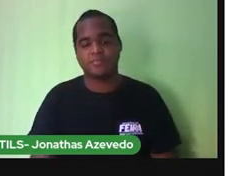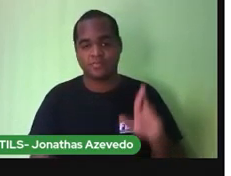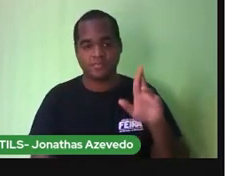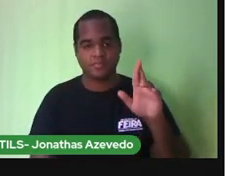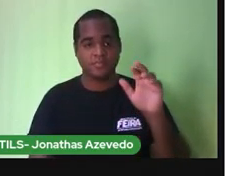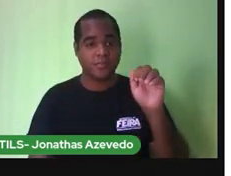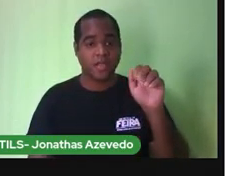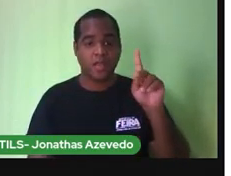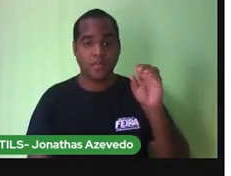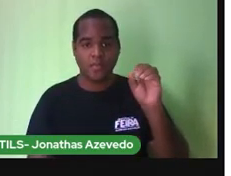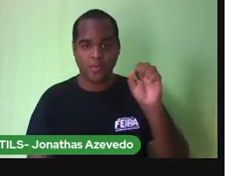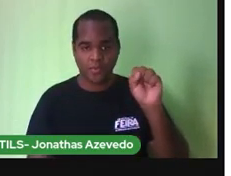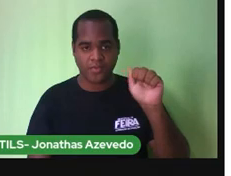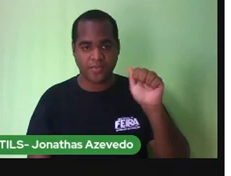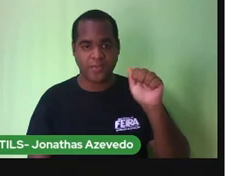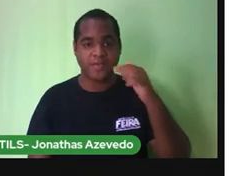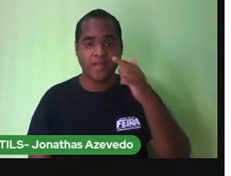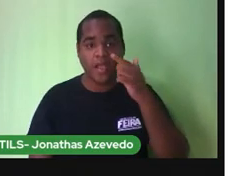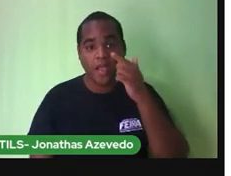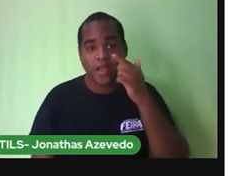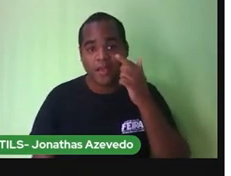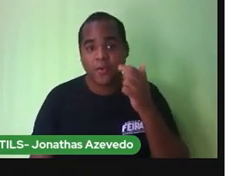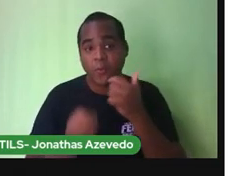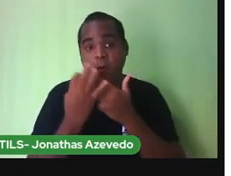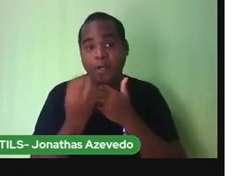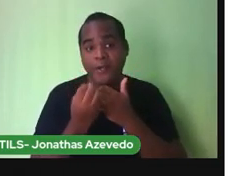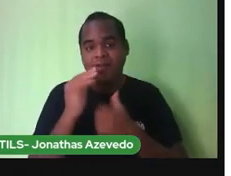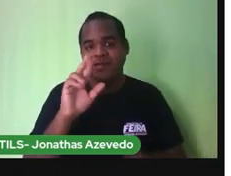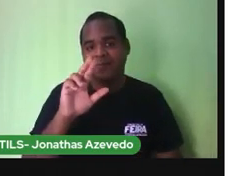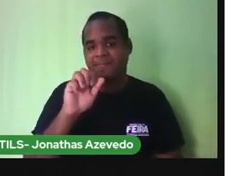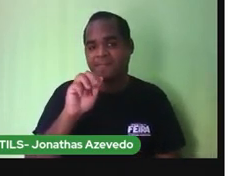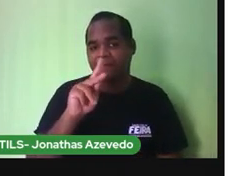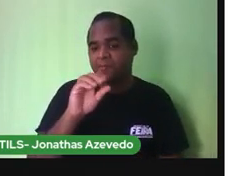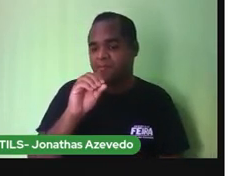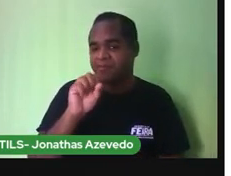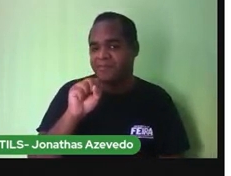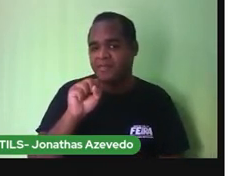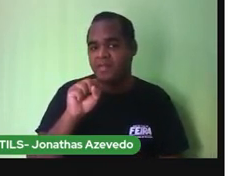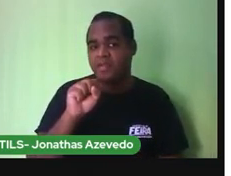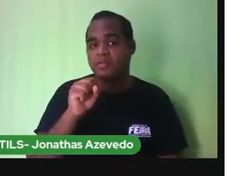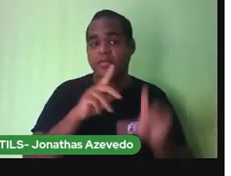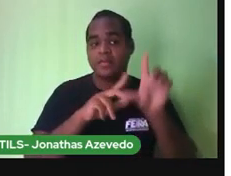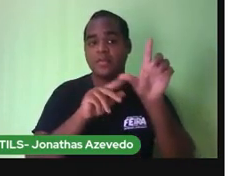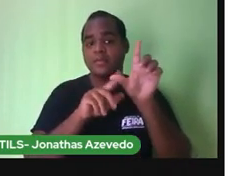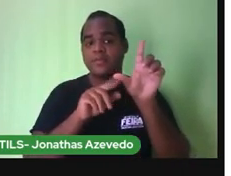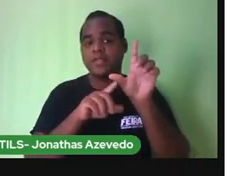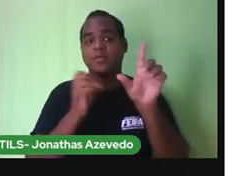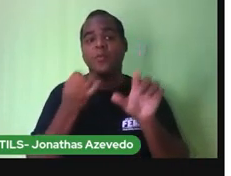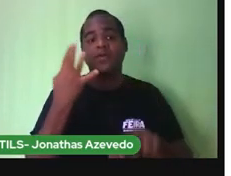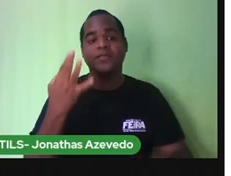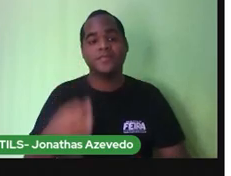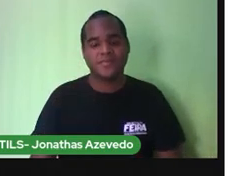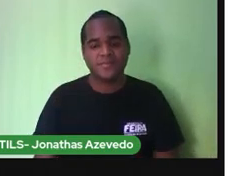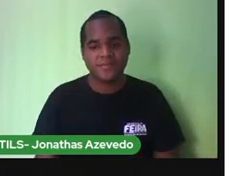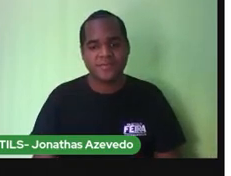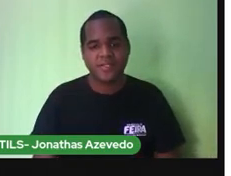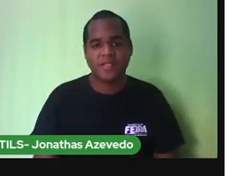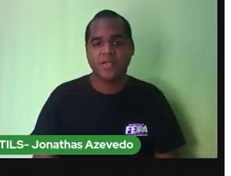quantas sílabas a rosa e quantas letrinhas e isso um